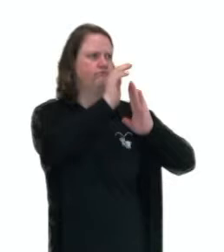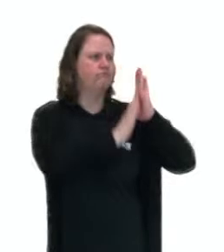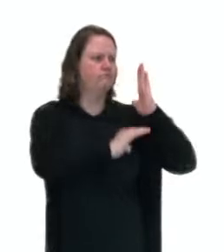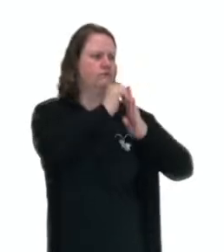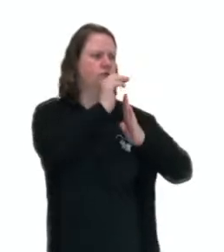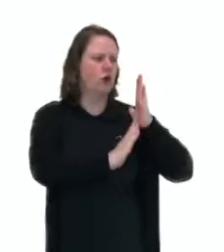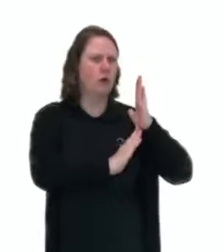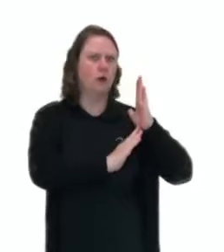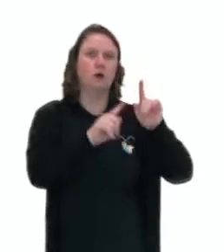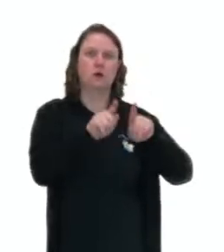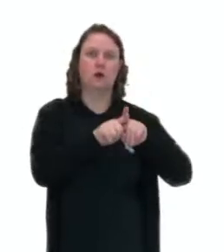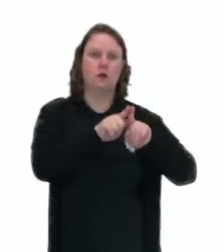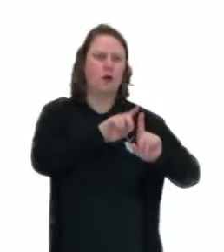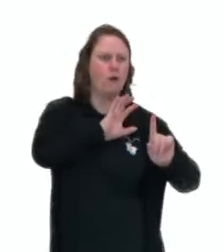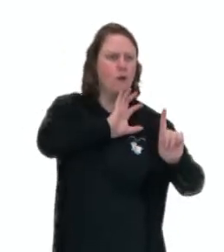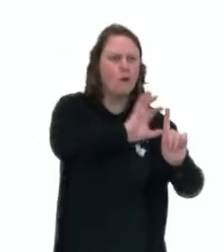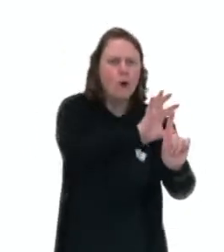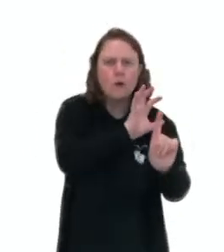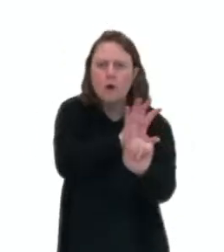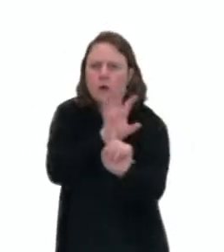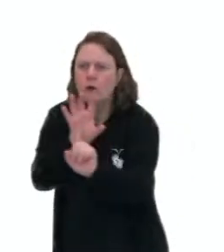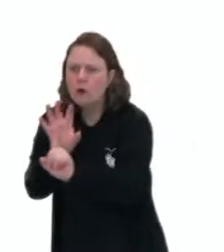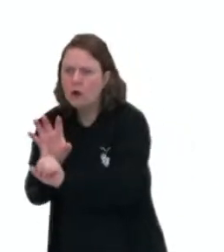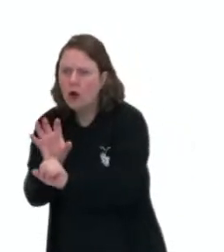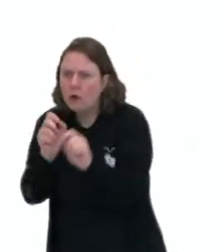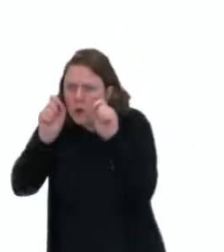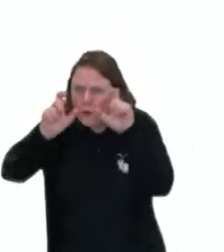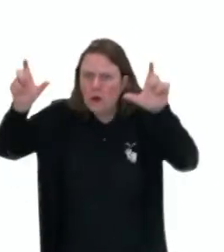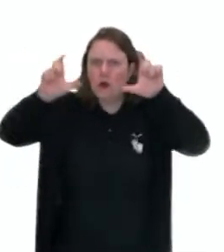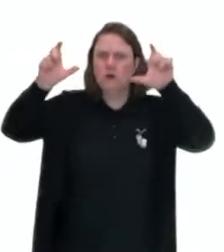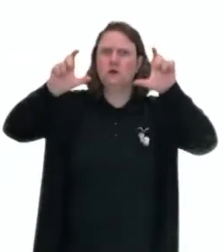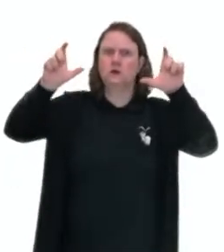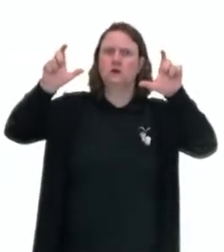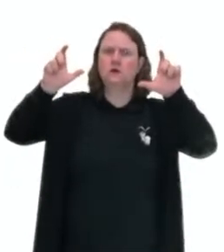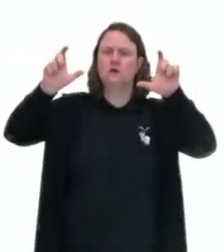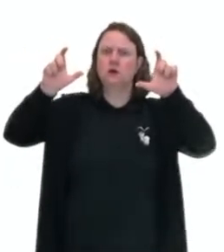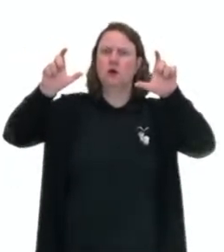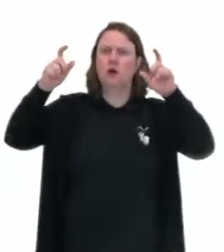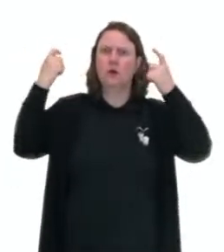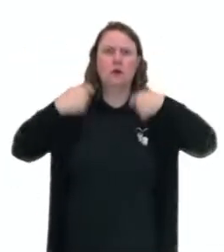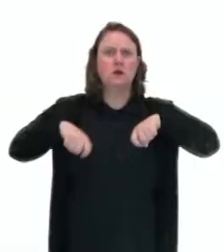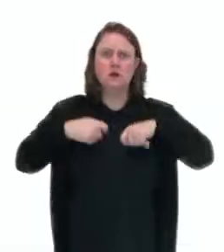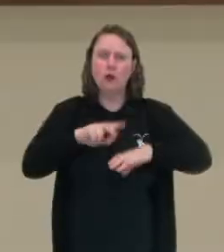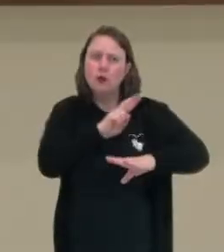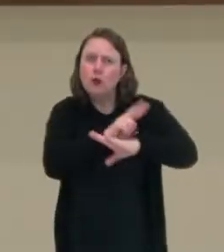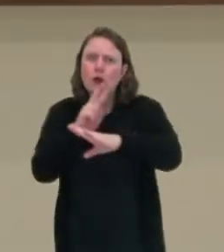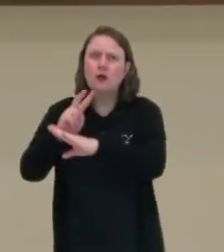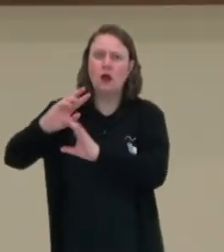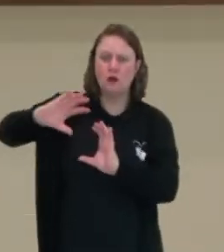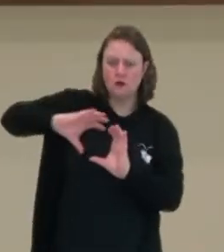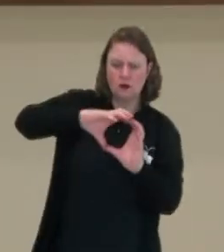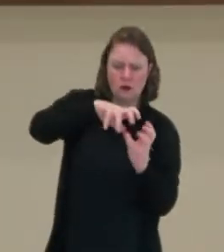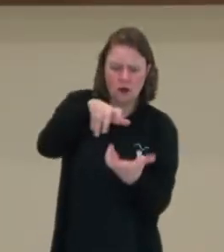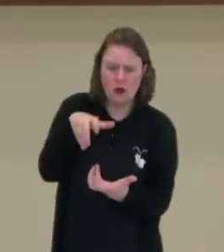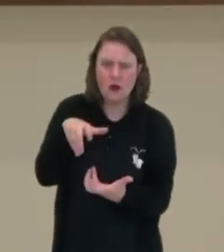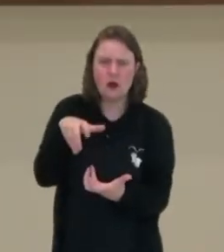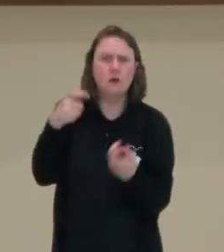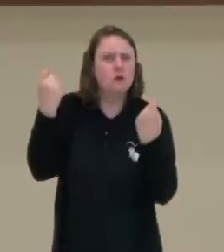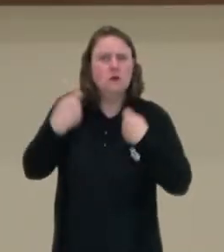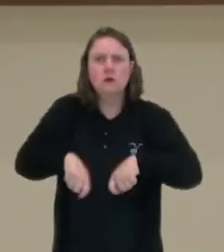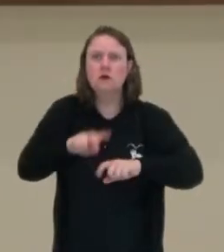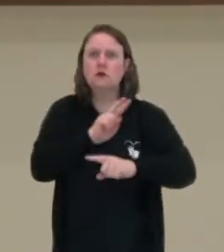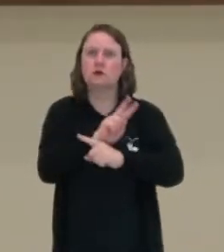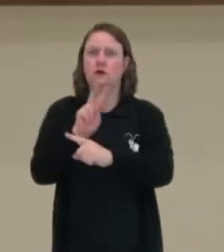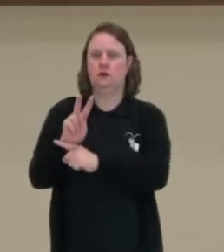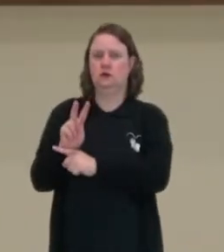os danos que o homem causa ao planeta e chamar para a ação. Olha só, quando a gente pensa,